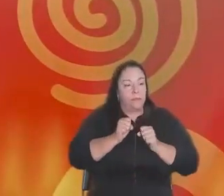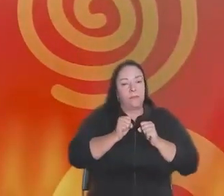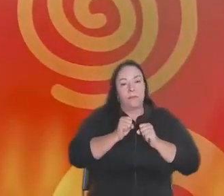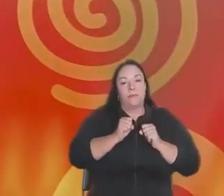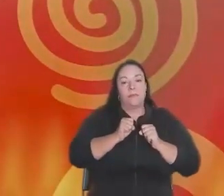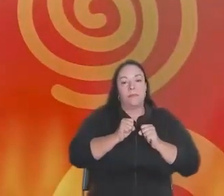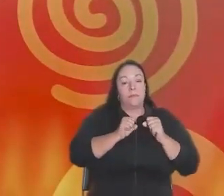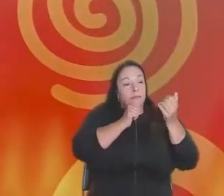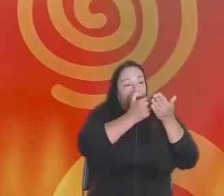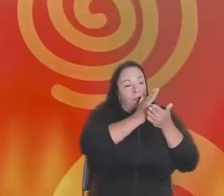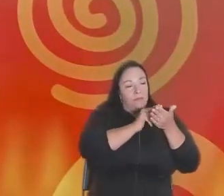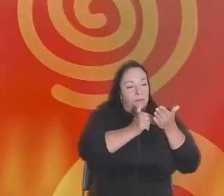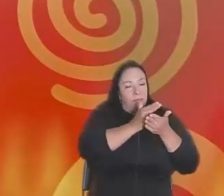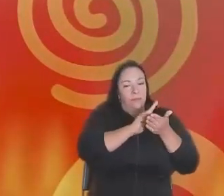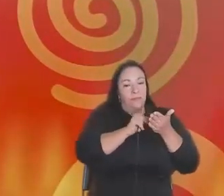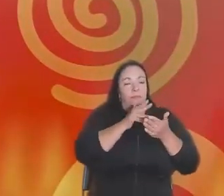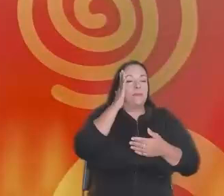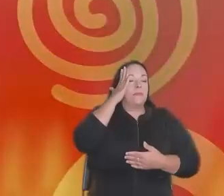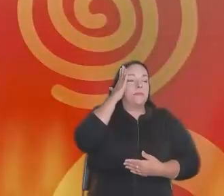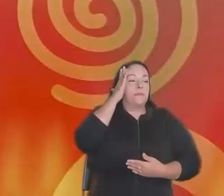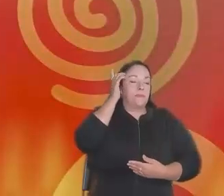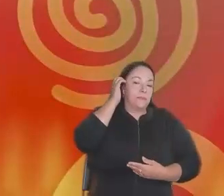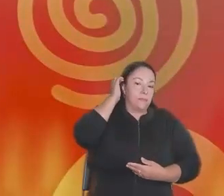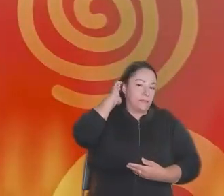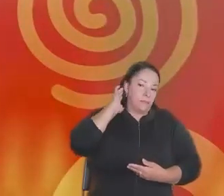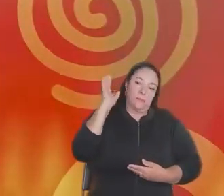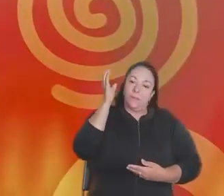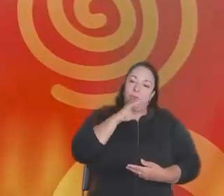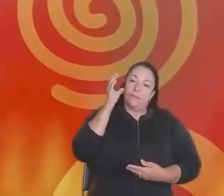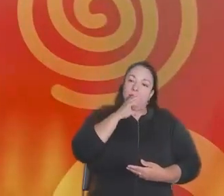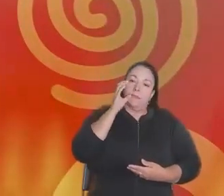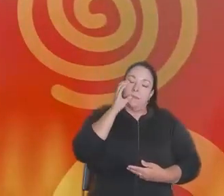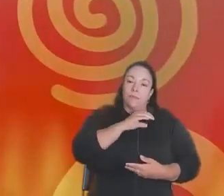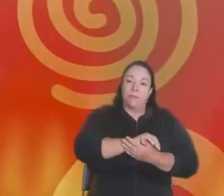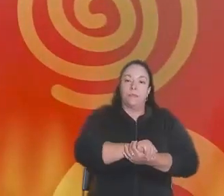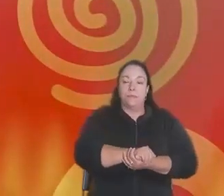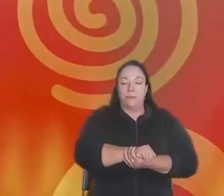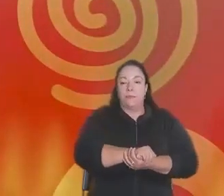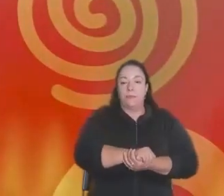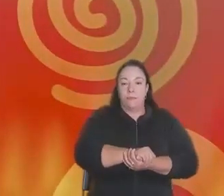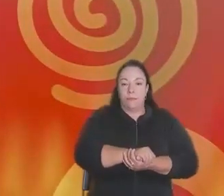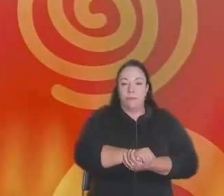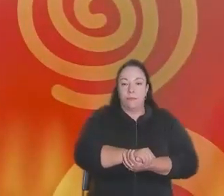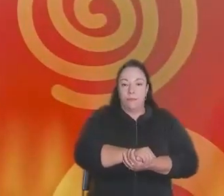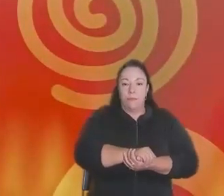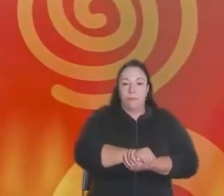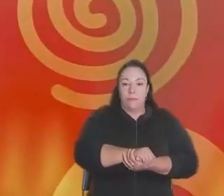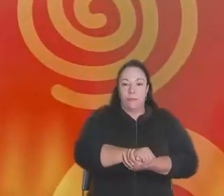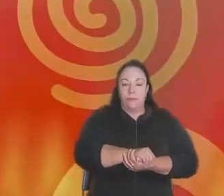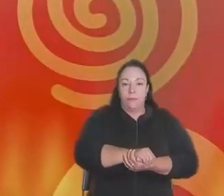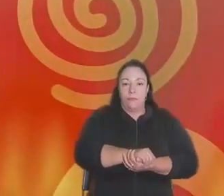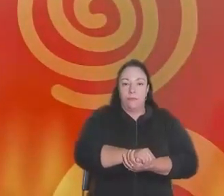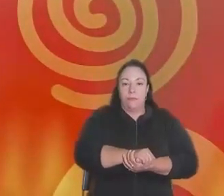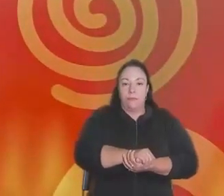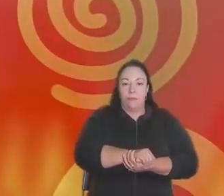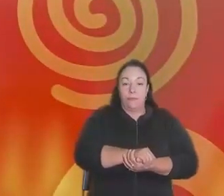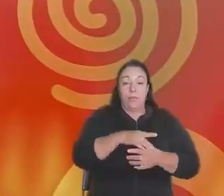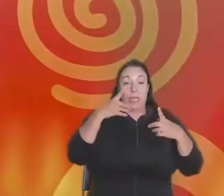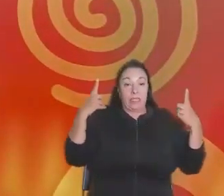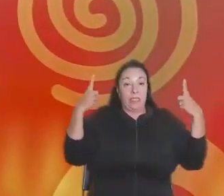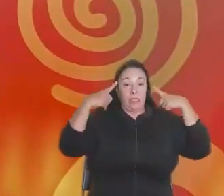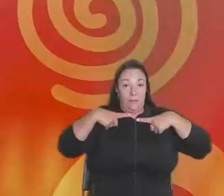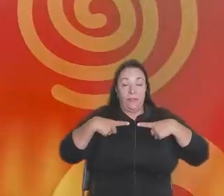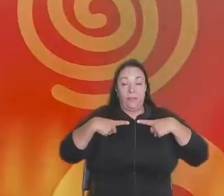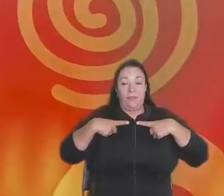tornar ilustrador, sabe? Tão rapidamente, sabe? E é muito